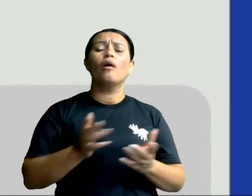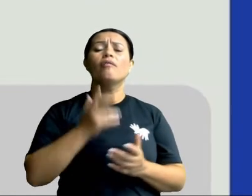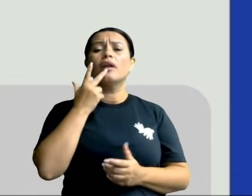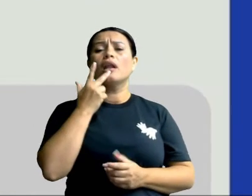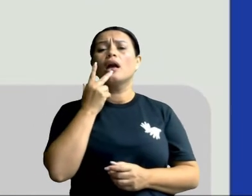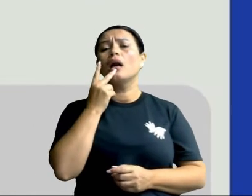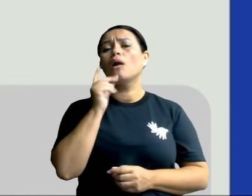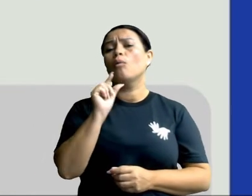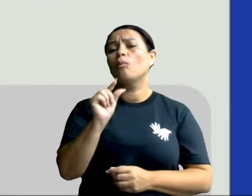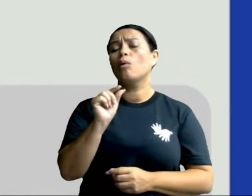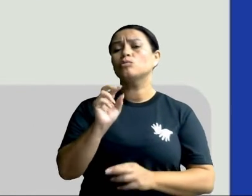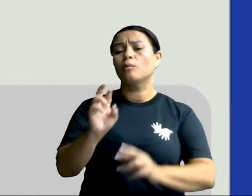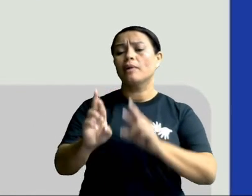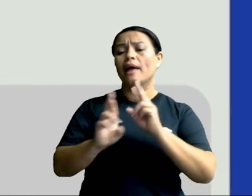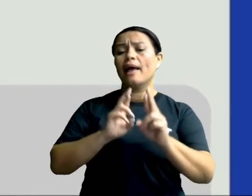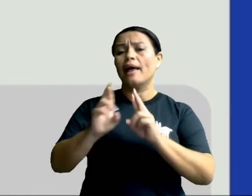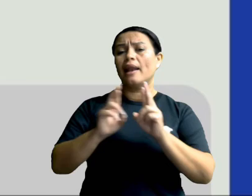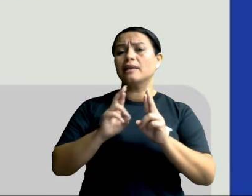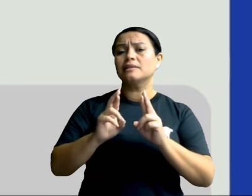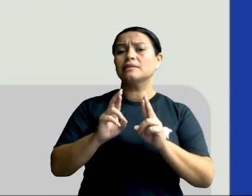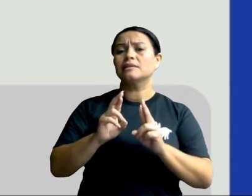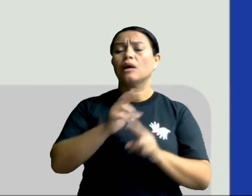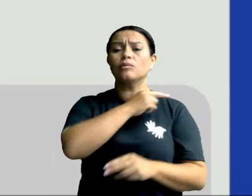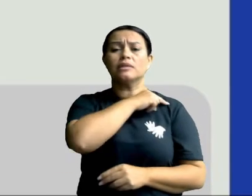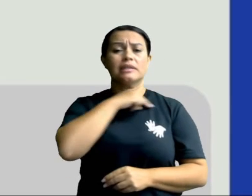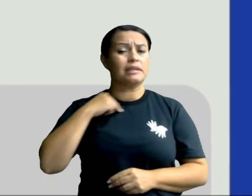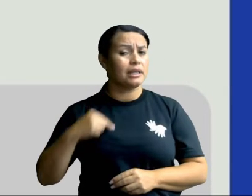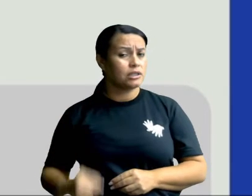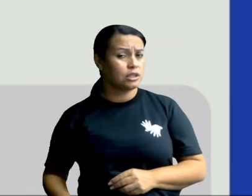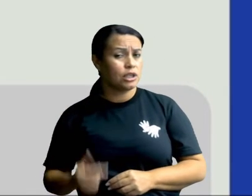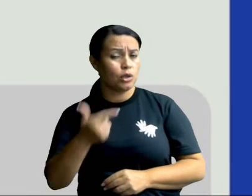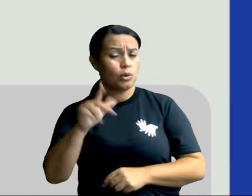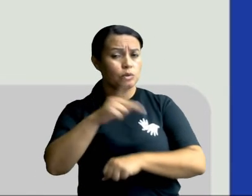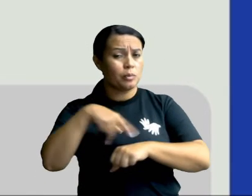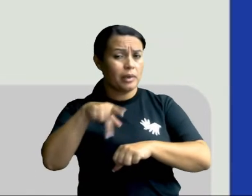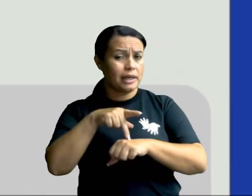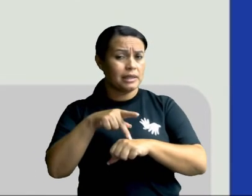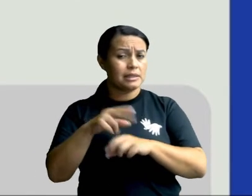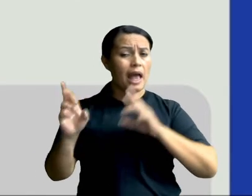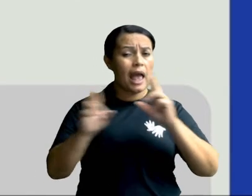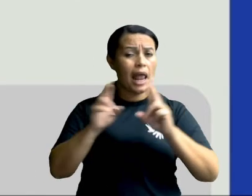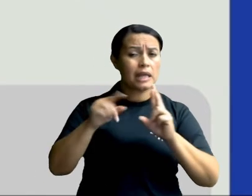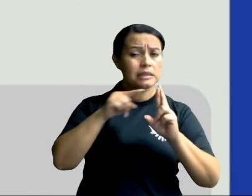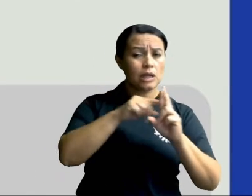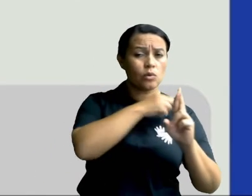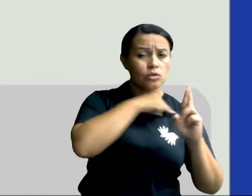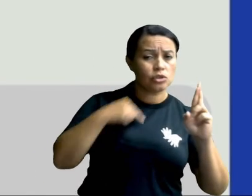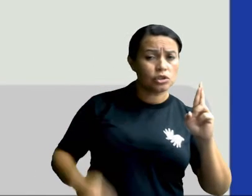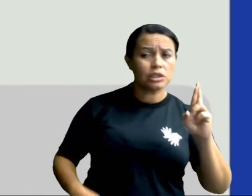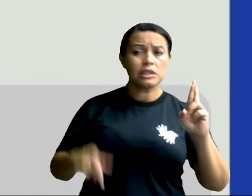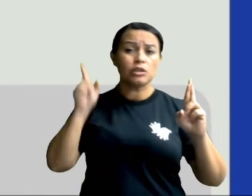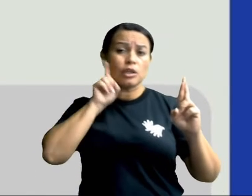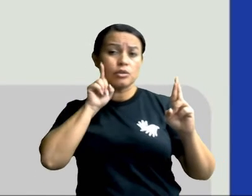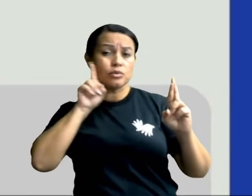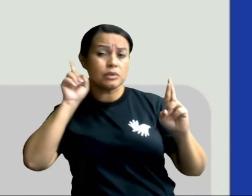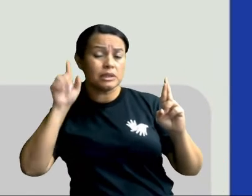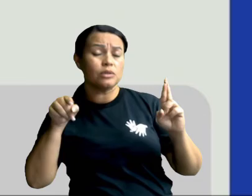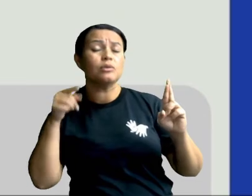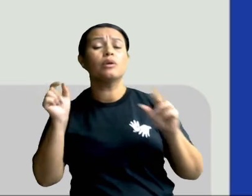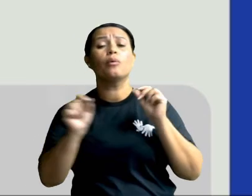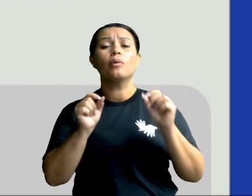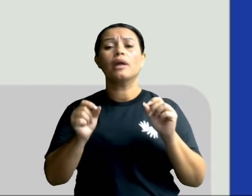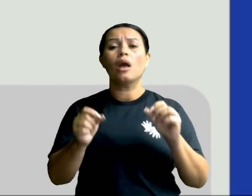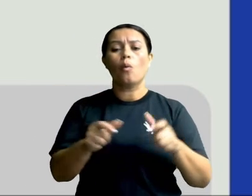Agora vamos falar um pouco da relação da China com os outros países. Relação China-Estados Unidos. O crescimento da economia chinesa e